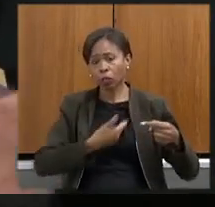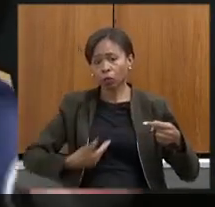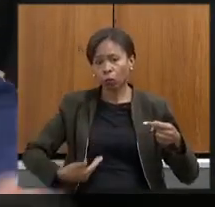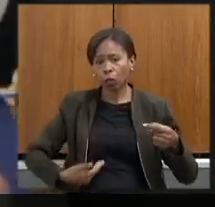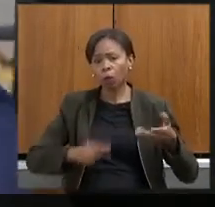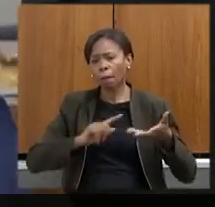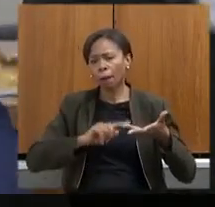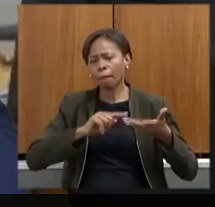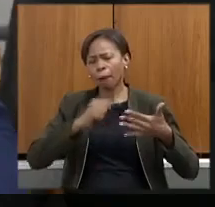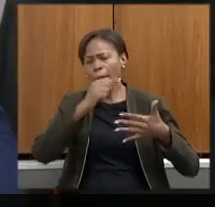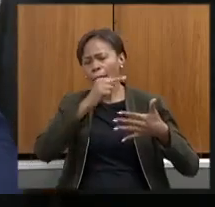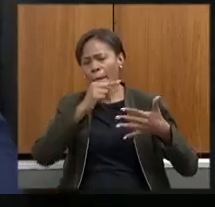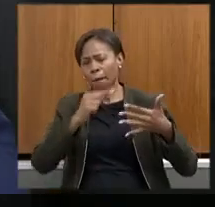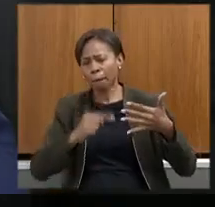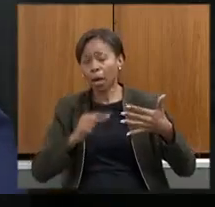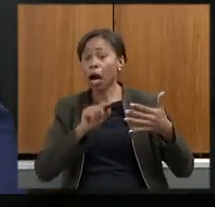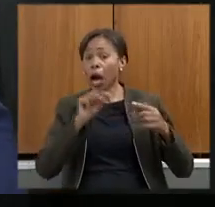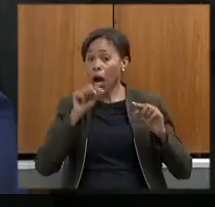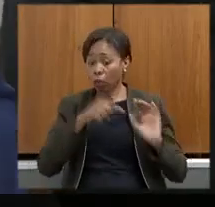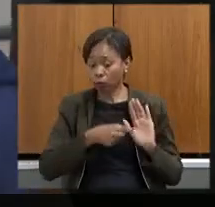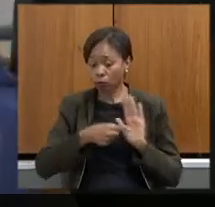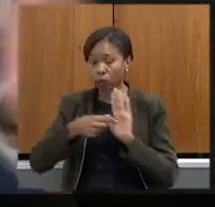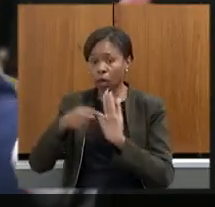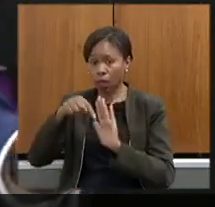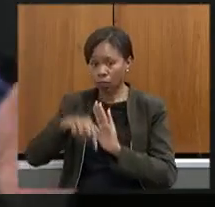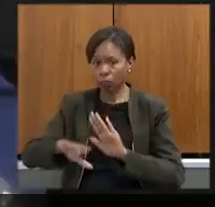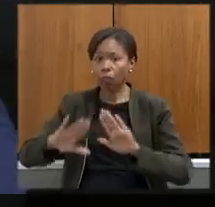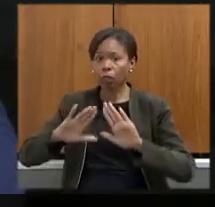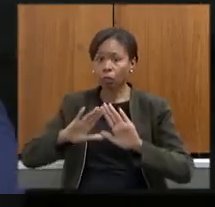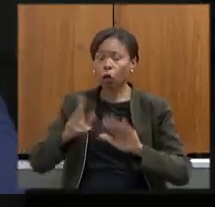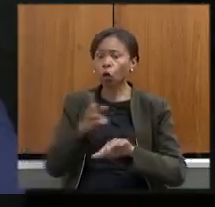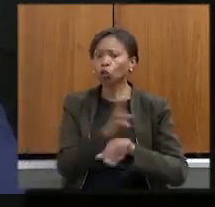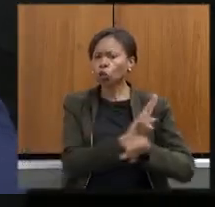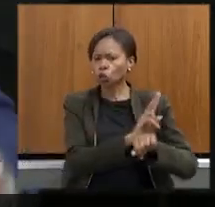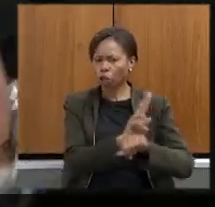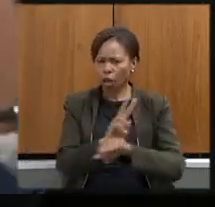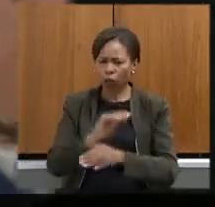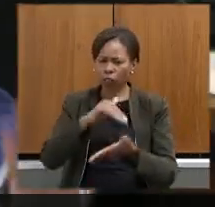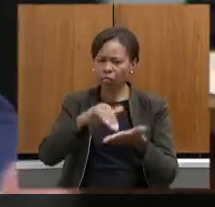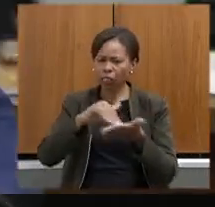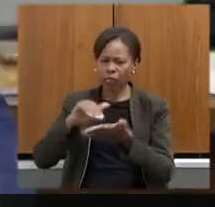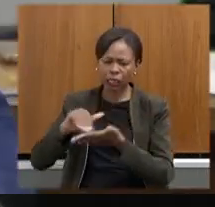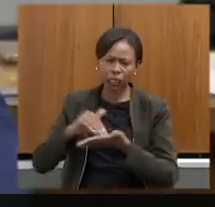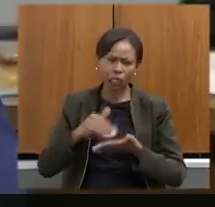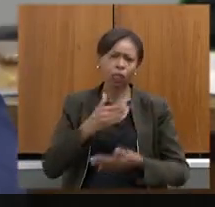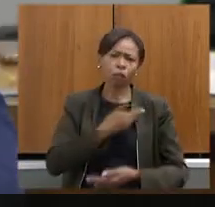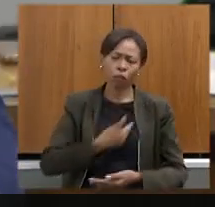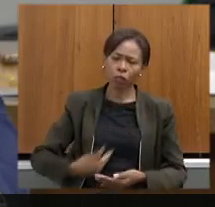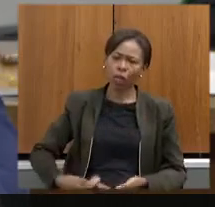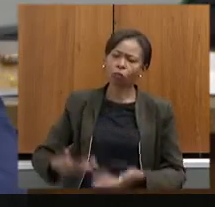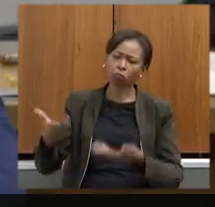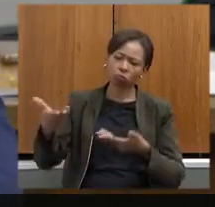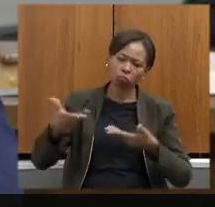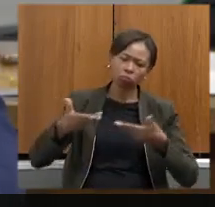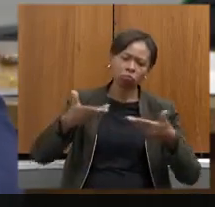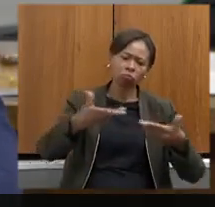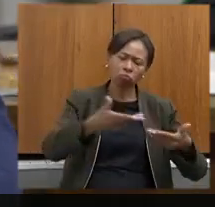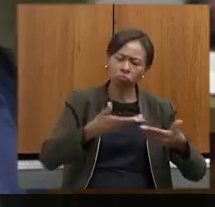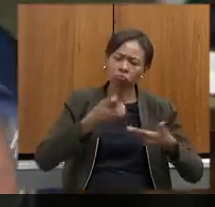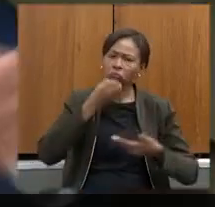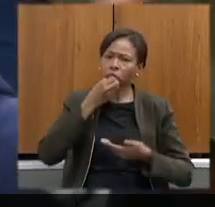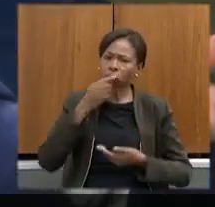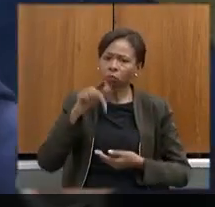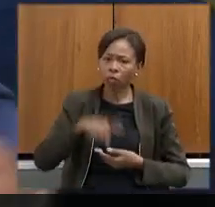passaram aqui pela Assembleia Legislativa essa semana todos os chefes de órgãos do nosso Estado sempre muito bem recebido por todos os parlamentares